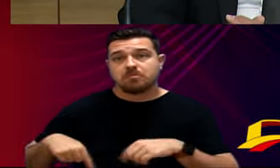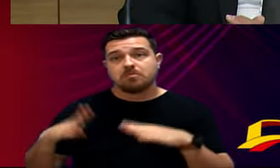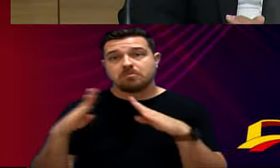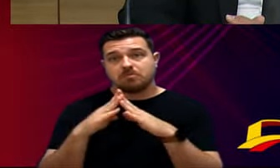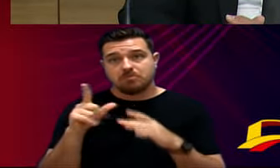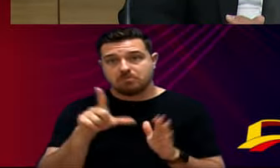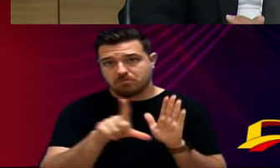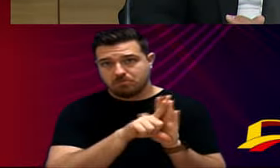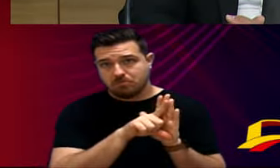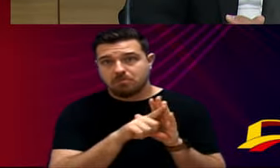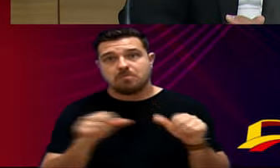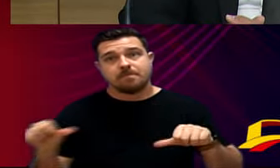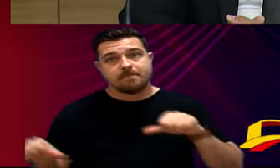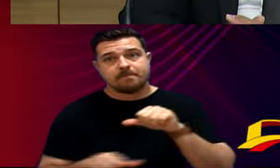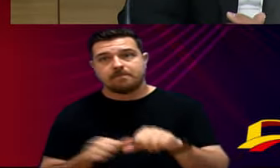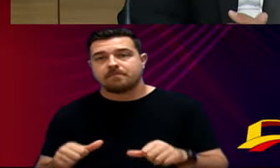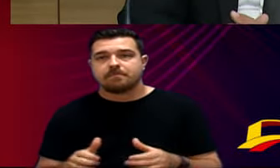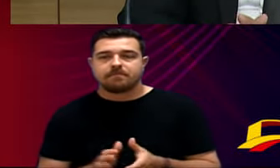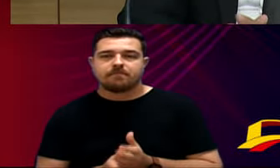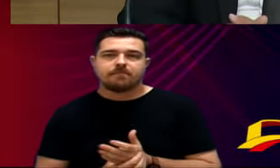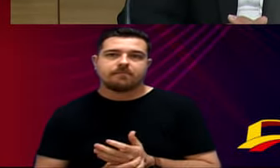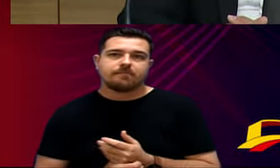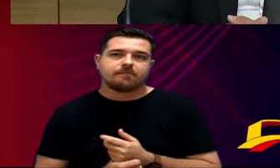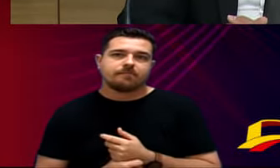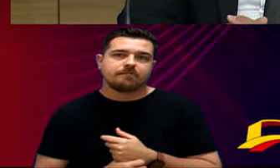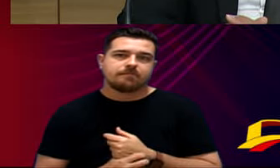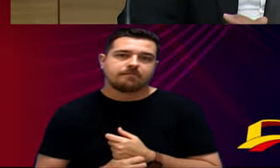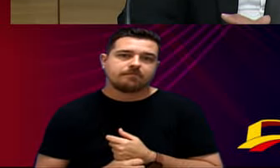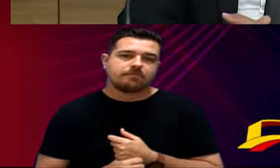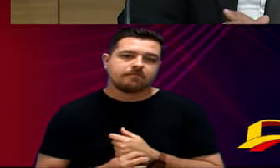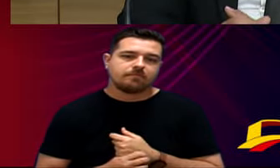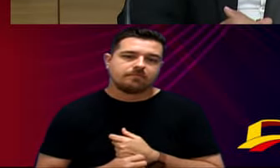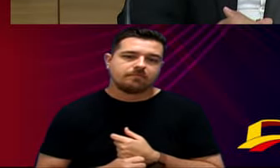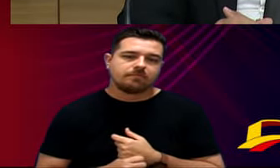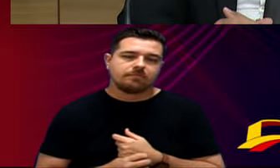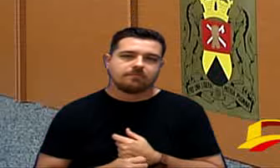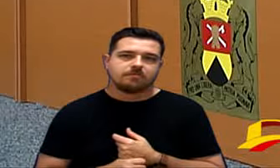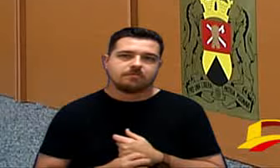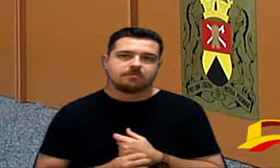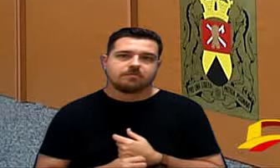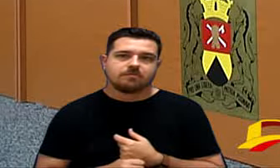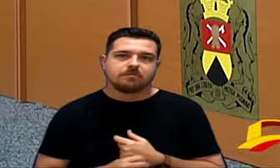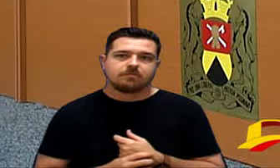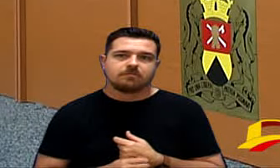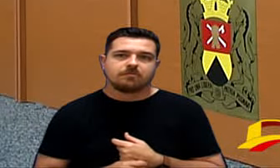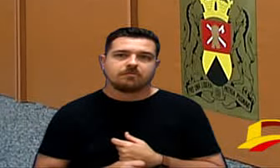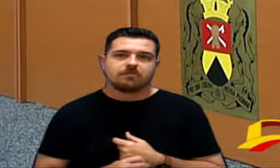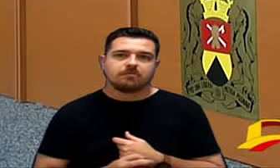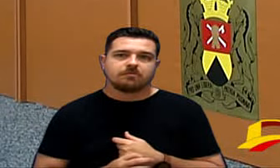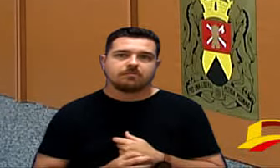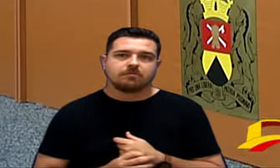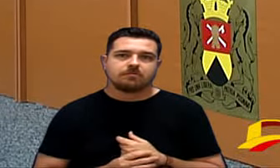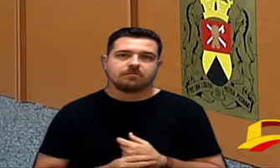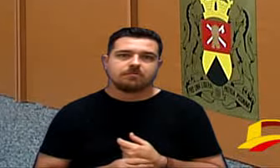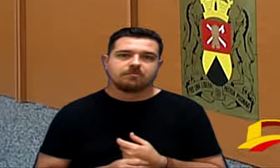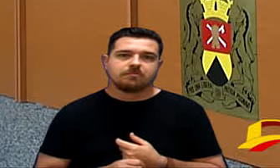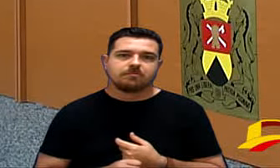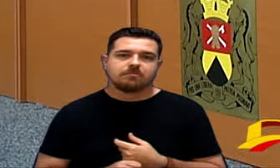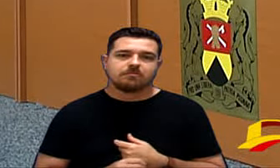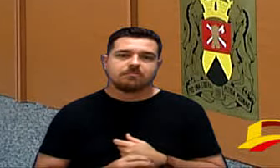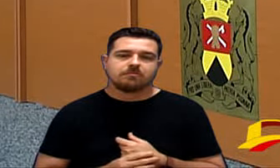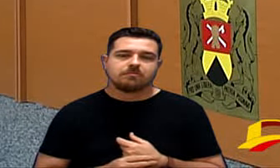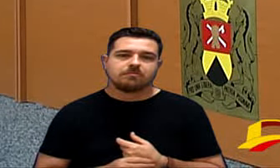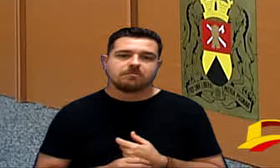leis uma alteração né respondendo essa pergunta vamos encerrar para poder almoçar porque já é uma e e mais